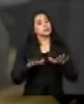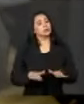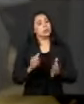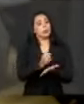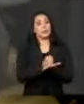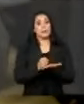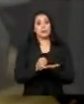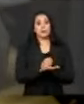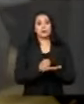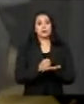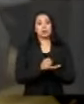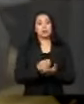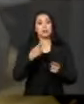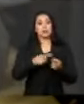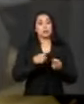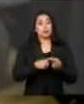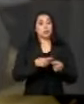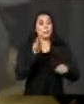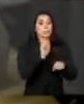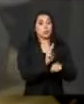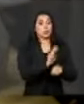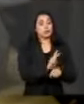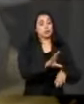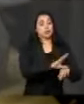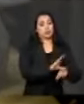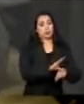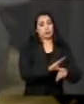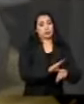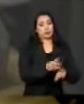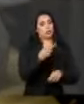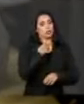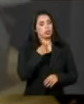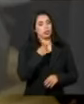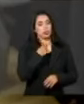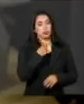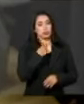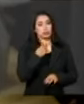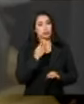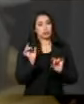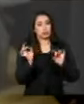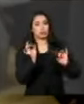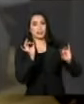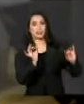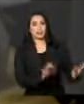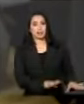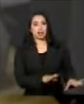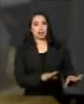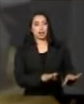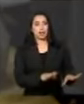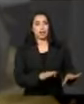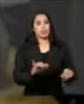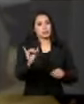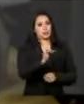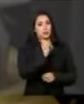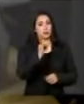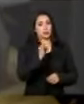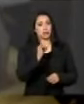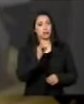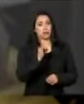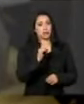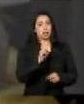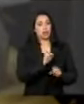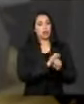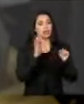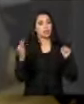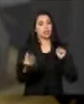porque é ela que é a guardiã da Constituição e não pode abdicar dessa prerrogativa, não pode abdicar dessa prerrogativa. É ela que tem que dizer,